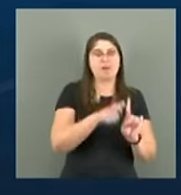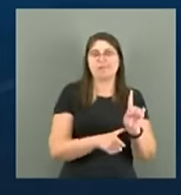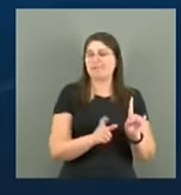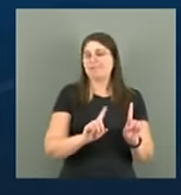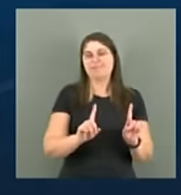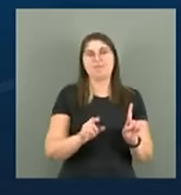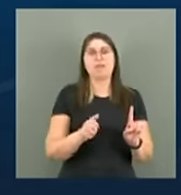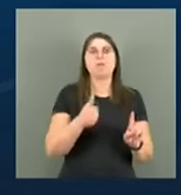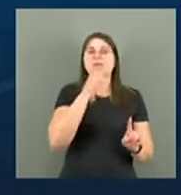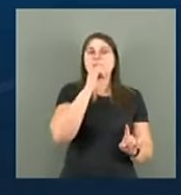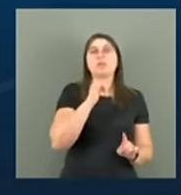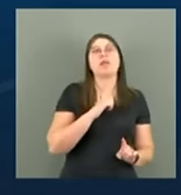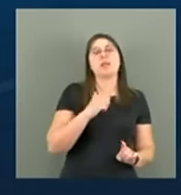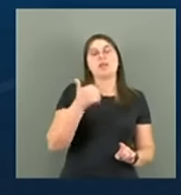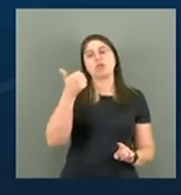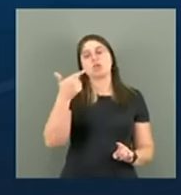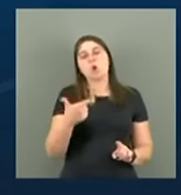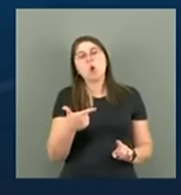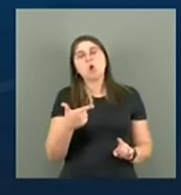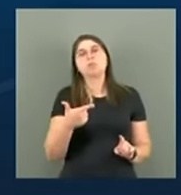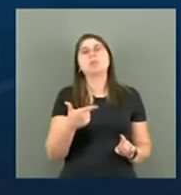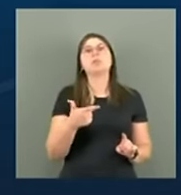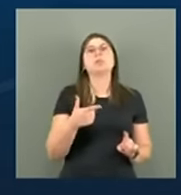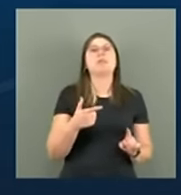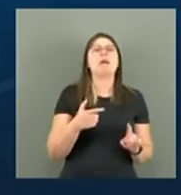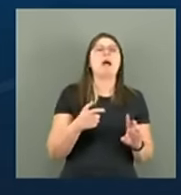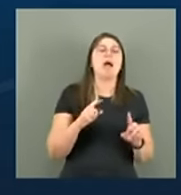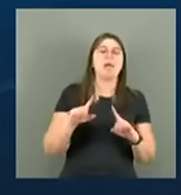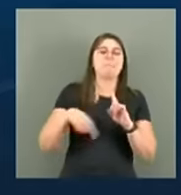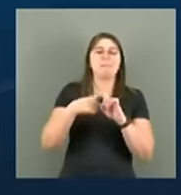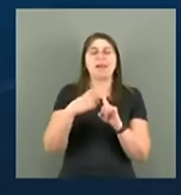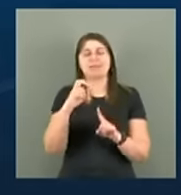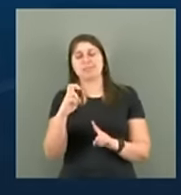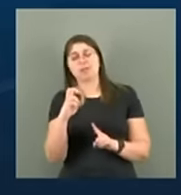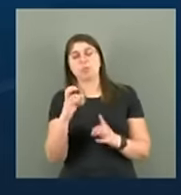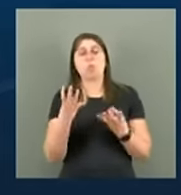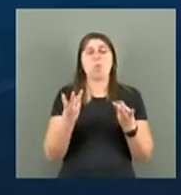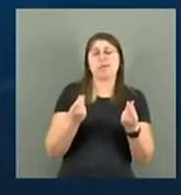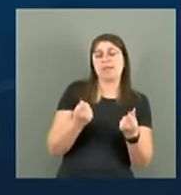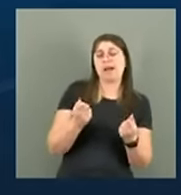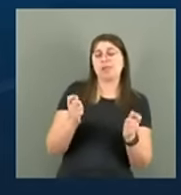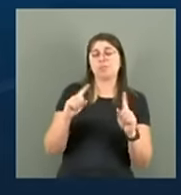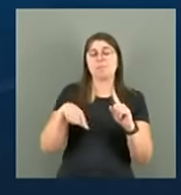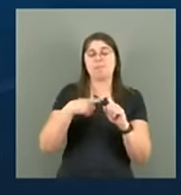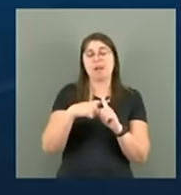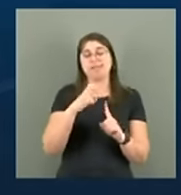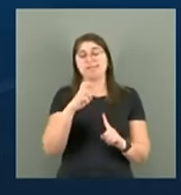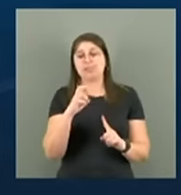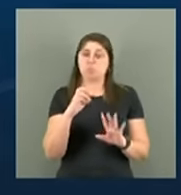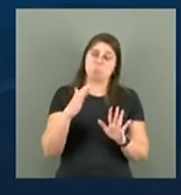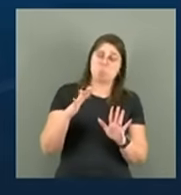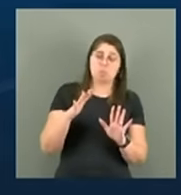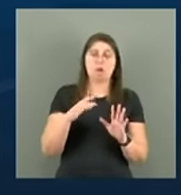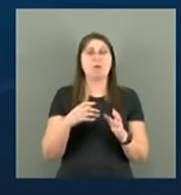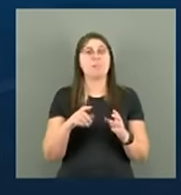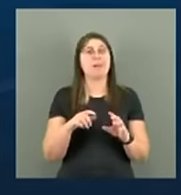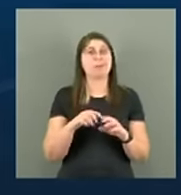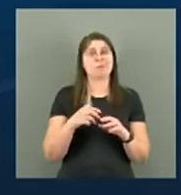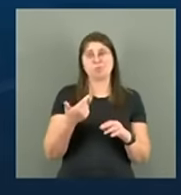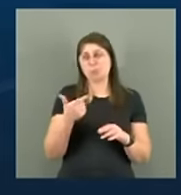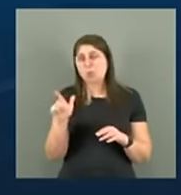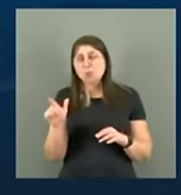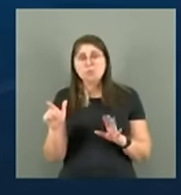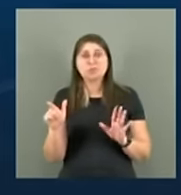12, aí coloca mais 5 aí com grande qualidade, mais 5 aí que é um potencial mediano, o restante é tudo, desculpa